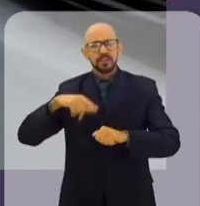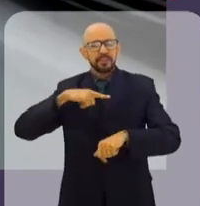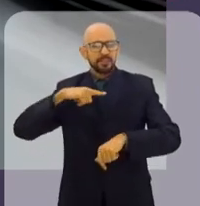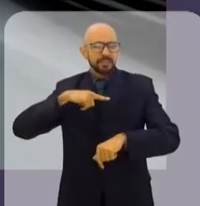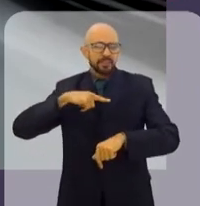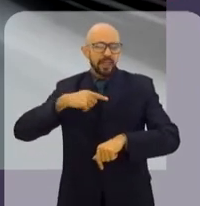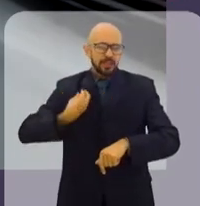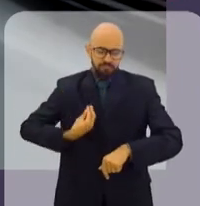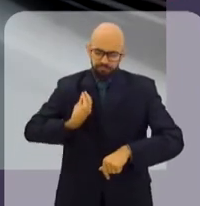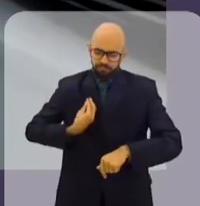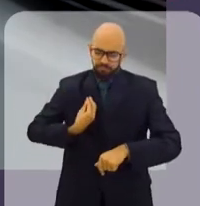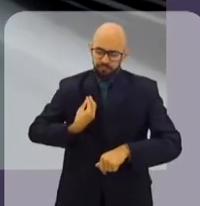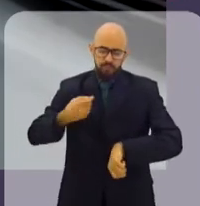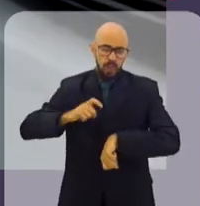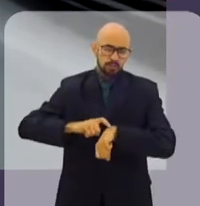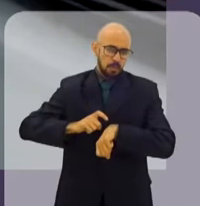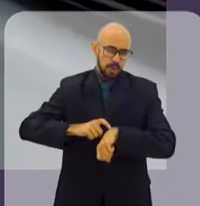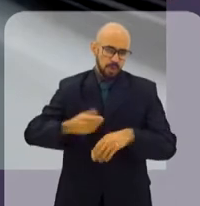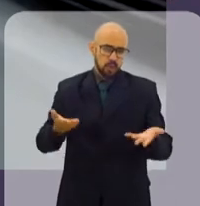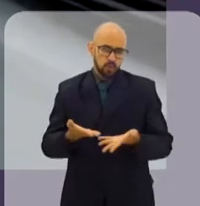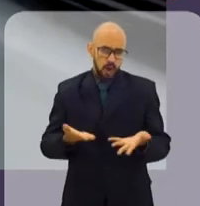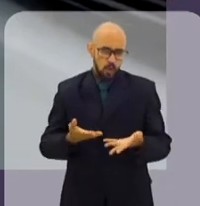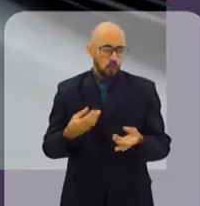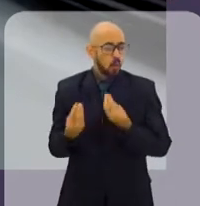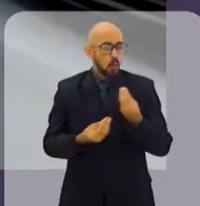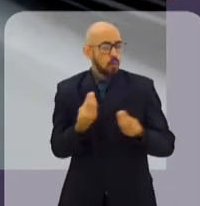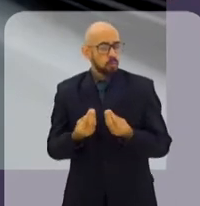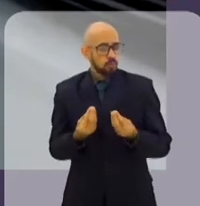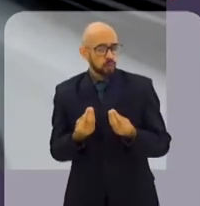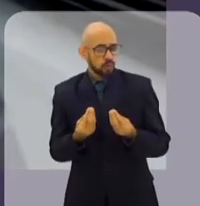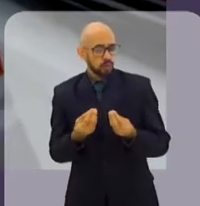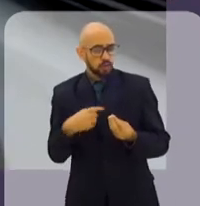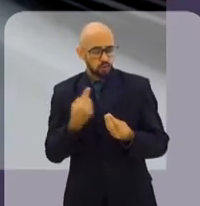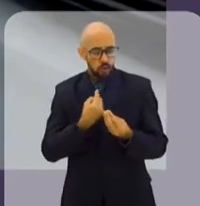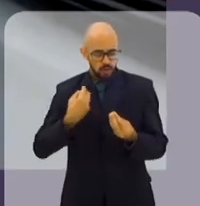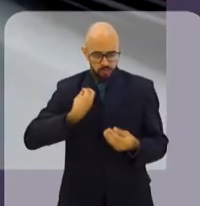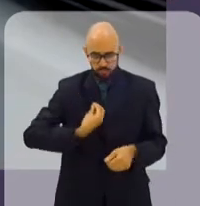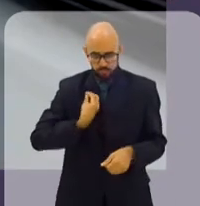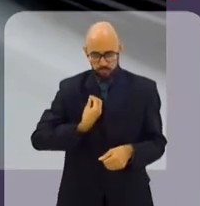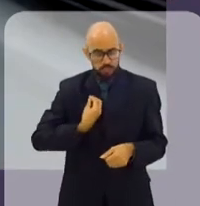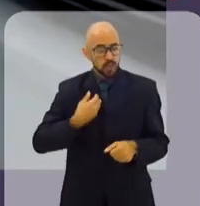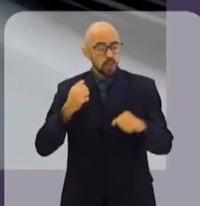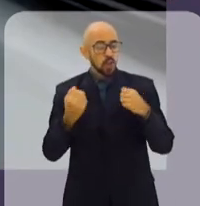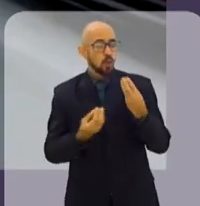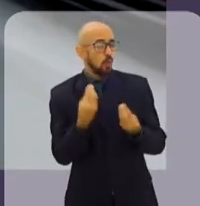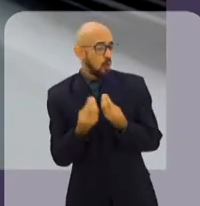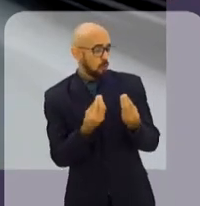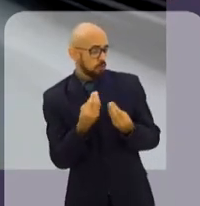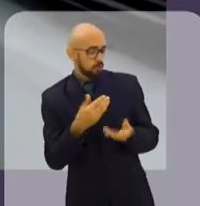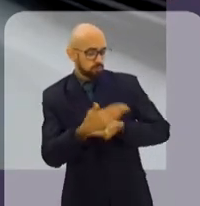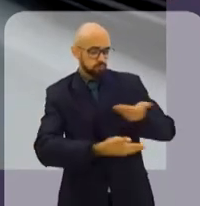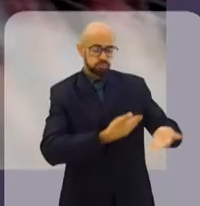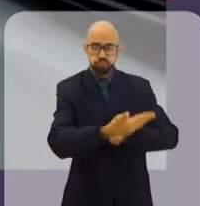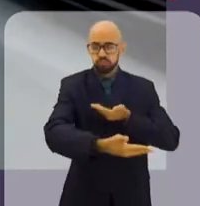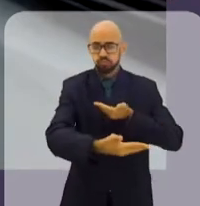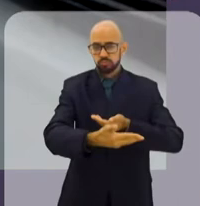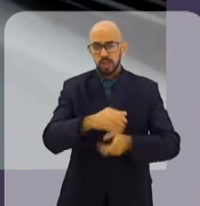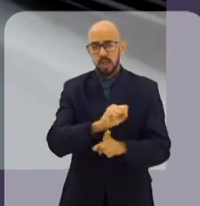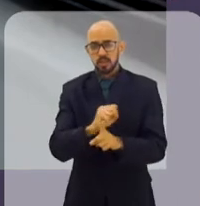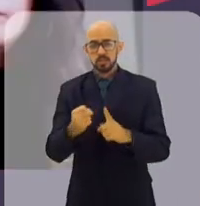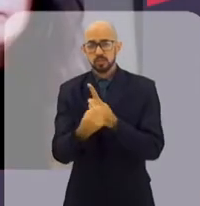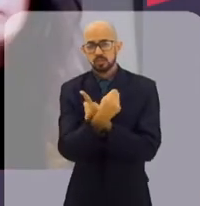nosso cotidiano. Como a gente resiste, como a gente existe, como a gente ajuda um ao outro, né? As